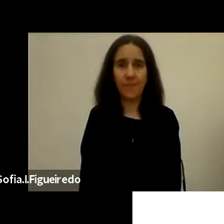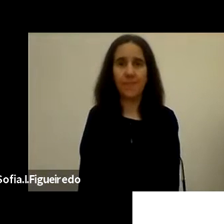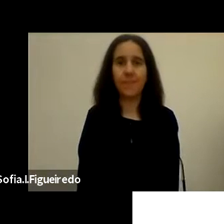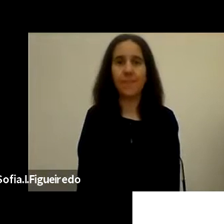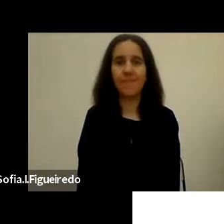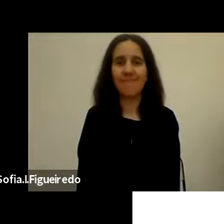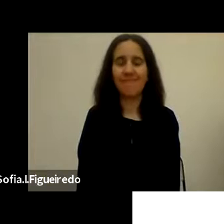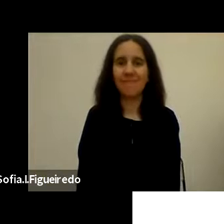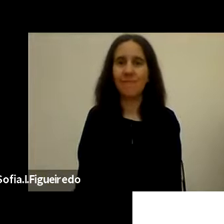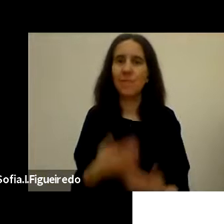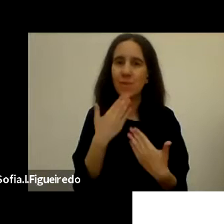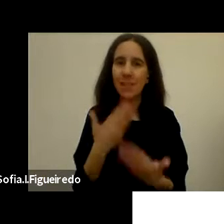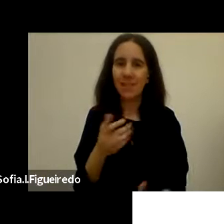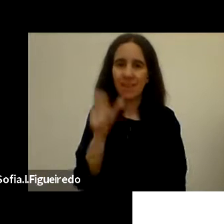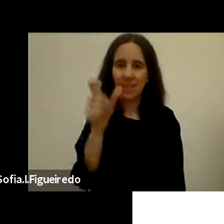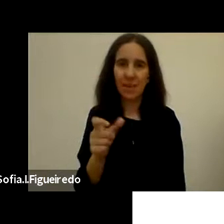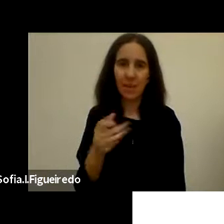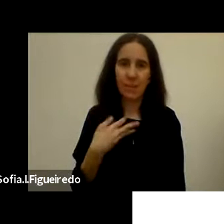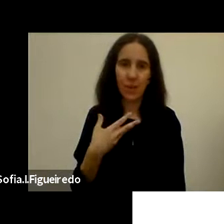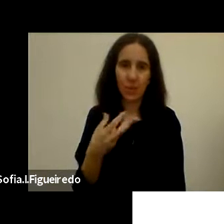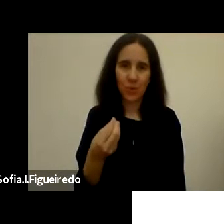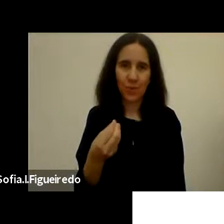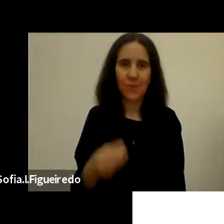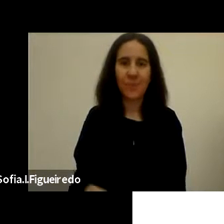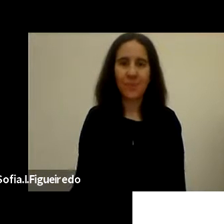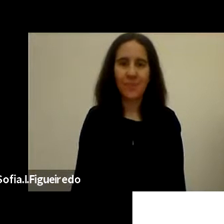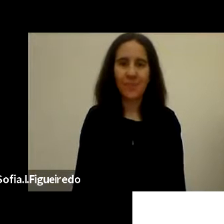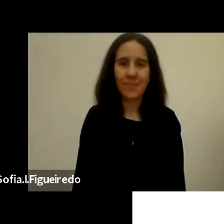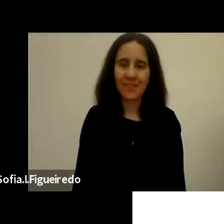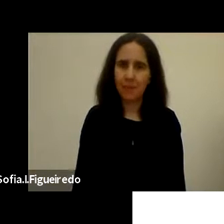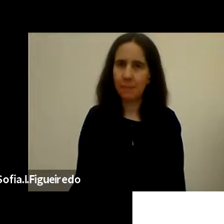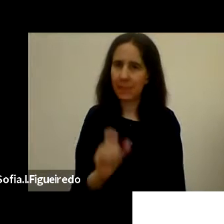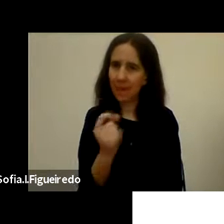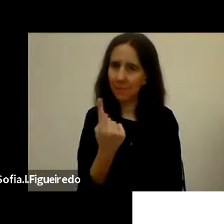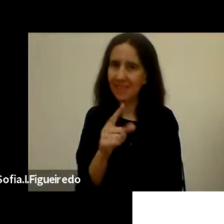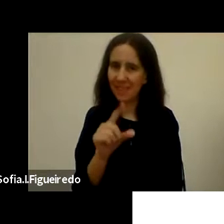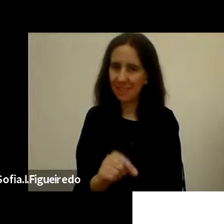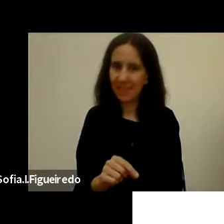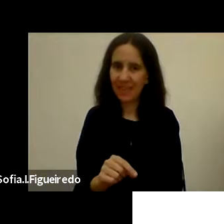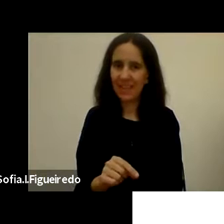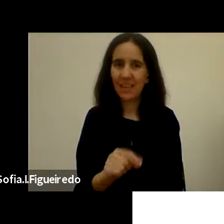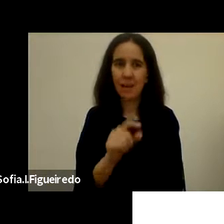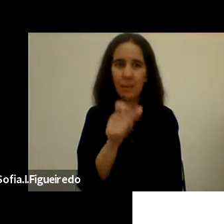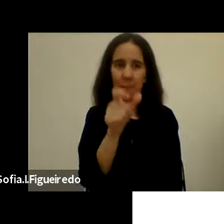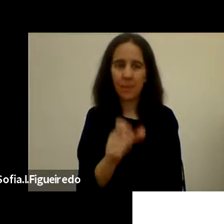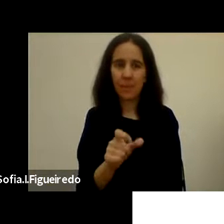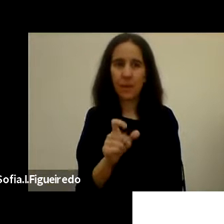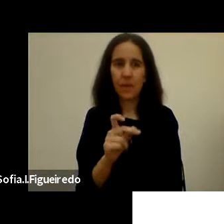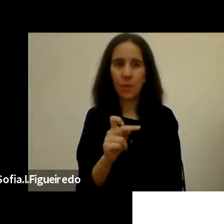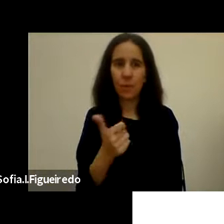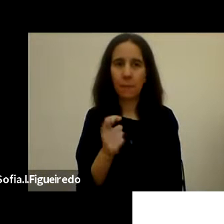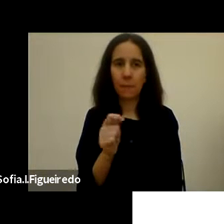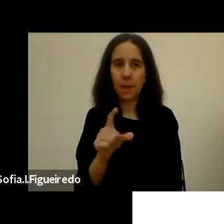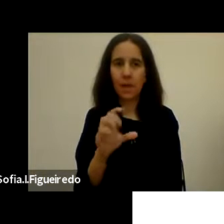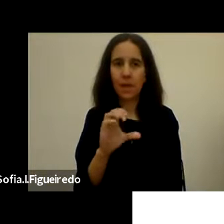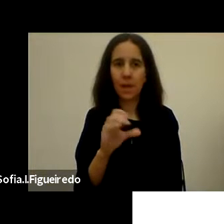Bem, obrigada, Pedro. Uma forma muito também rápida, também para o Abel Carreira. Qual é a